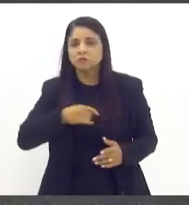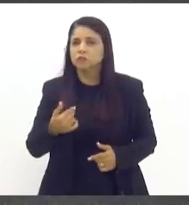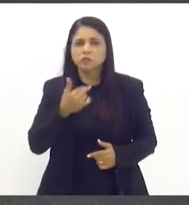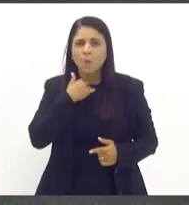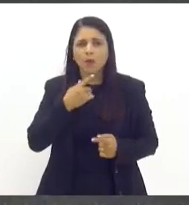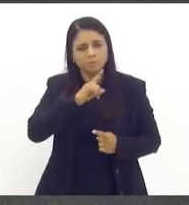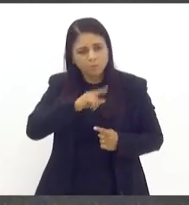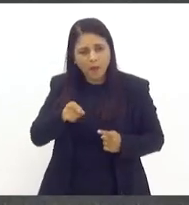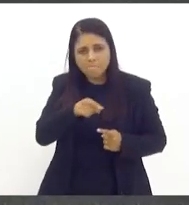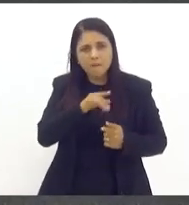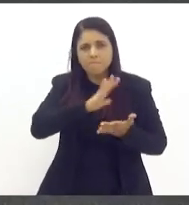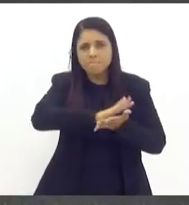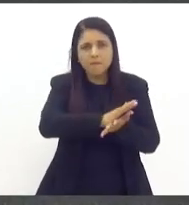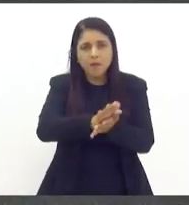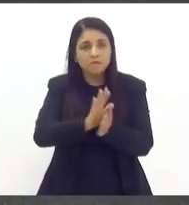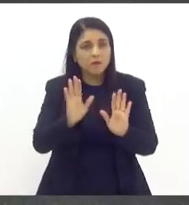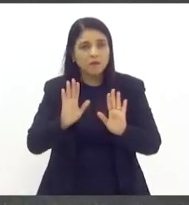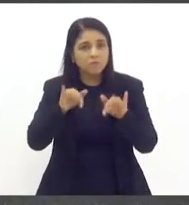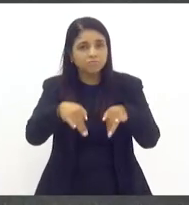Januário